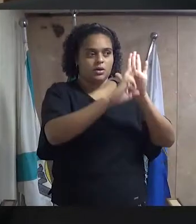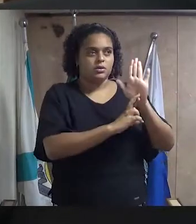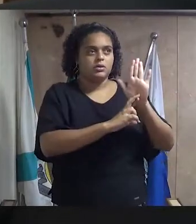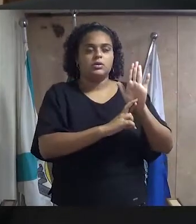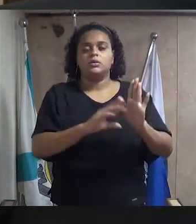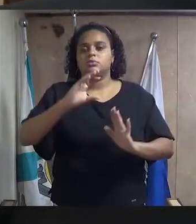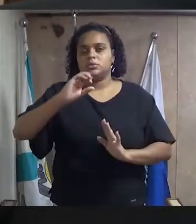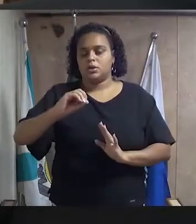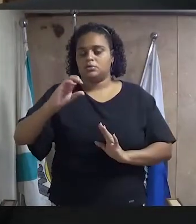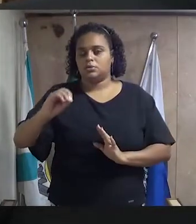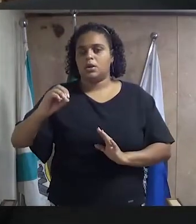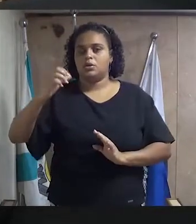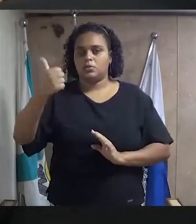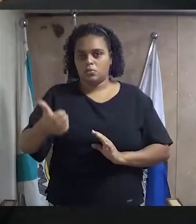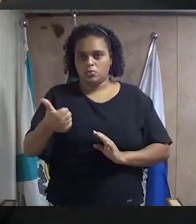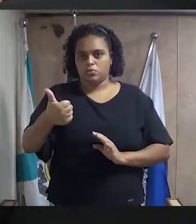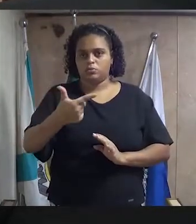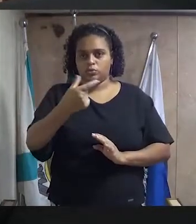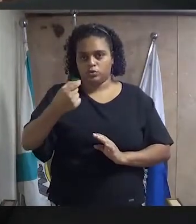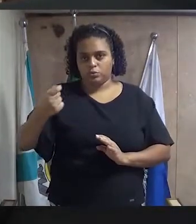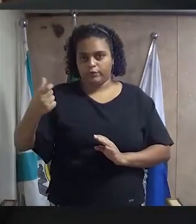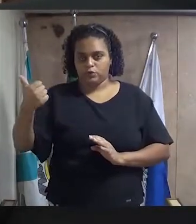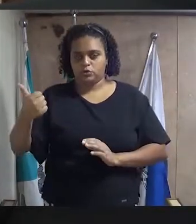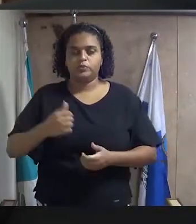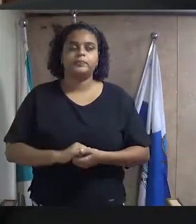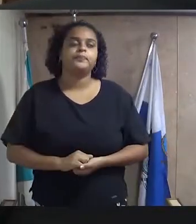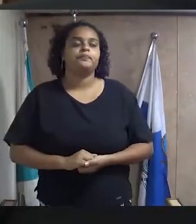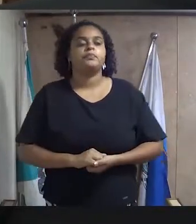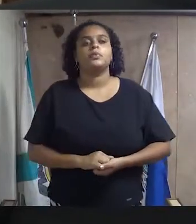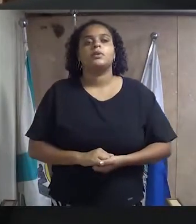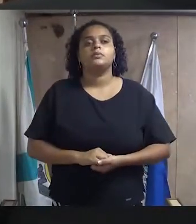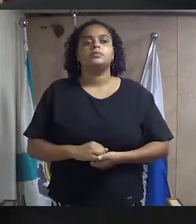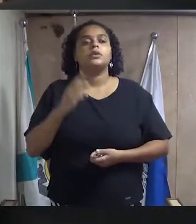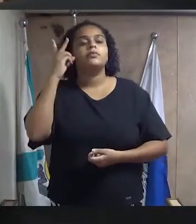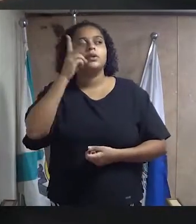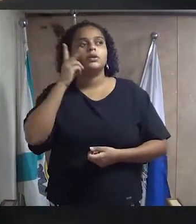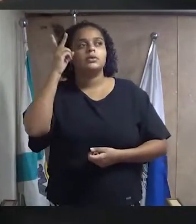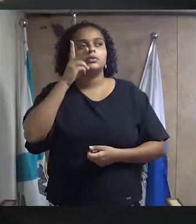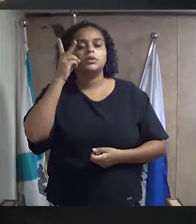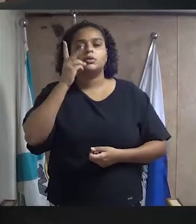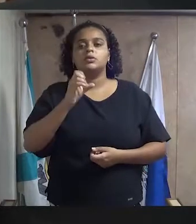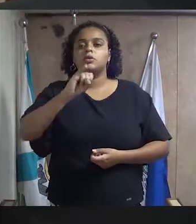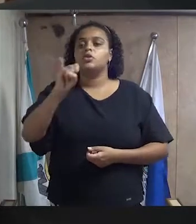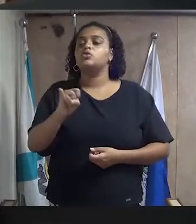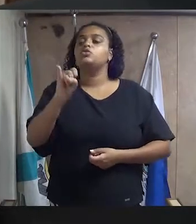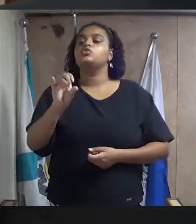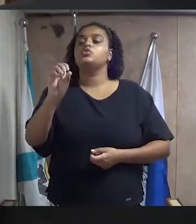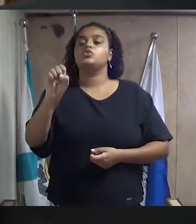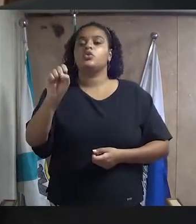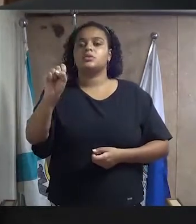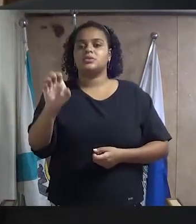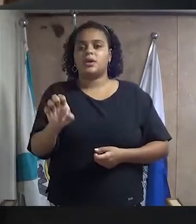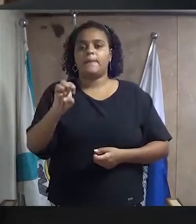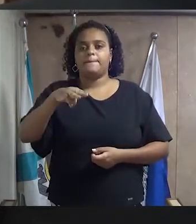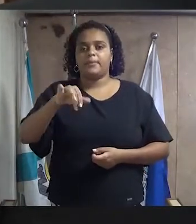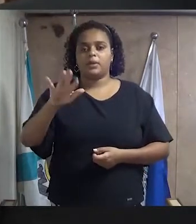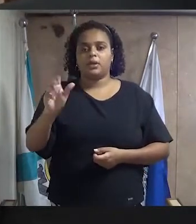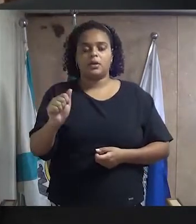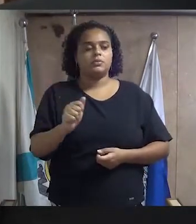Requerimento 001 de 2021, do excelentíssimo senhor vereador José Miguel Mesquita